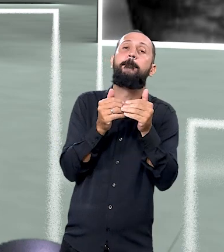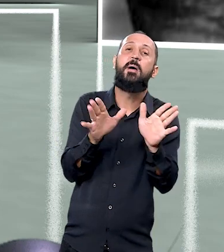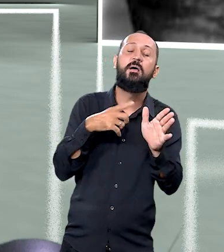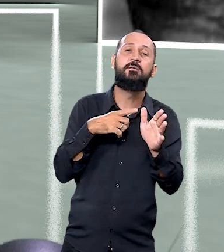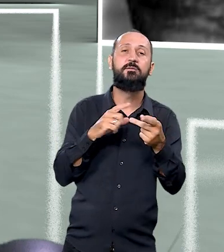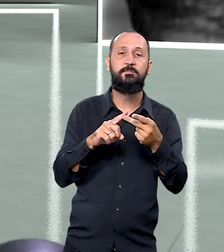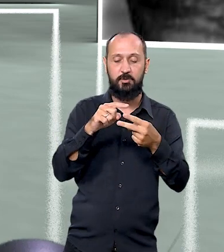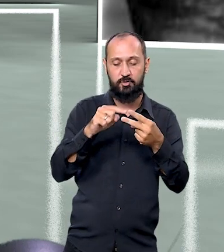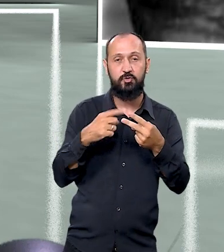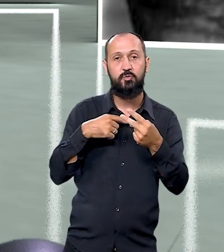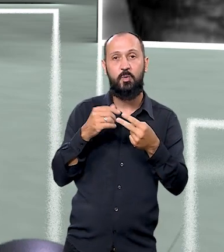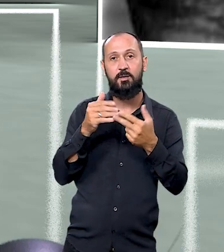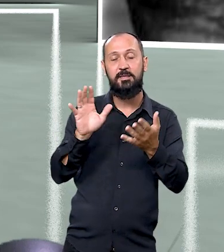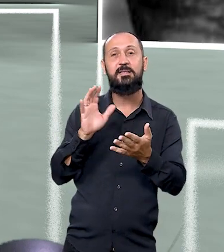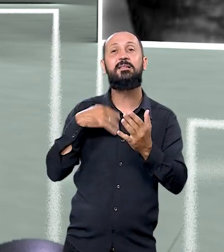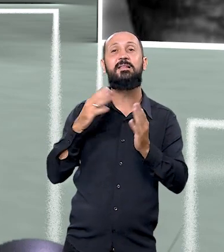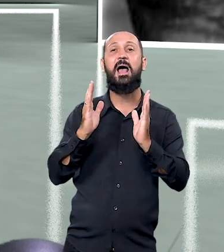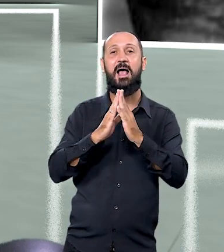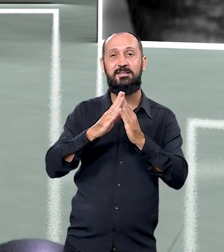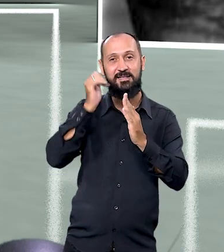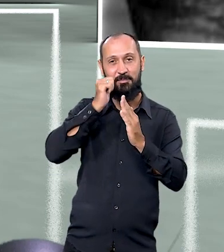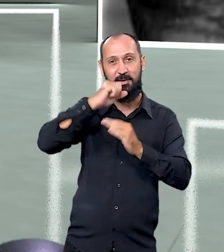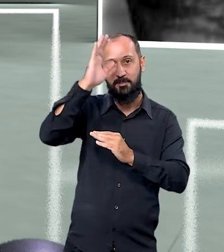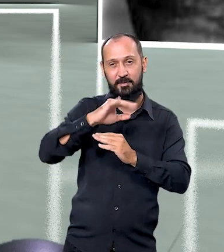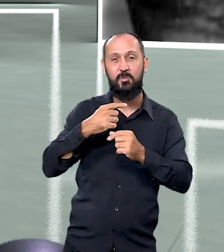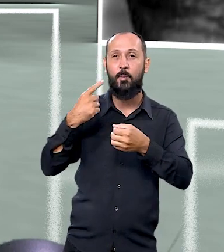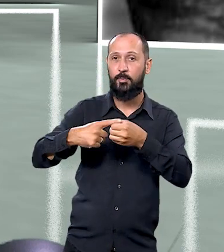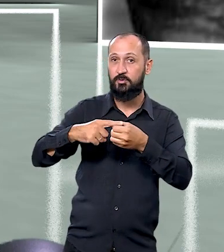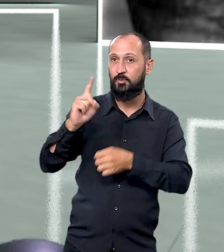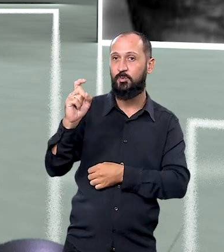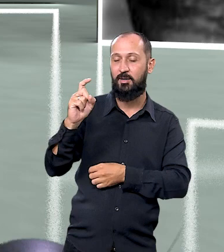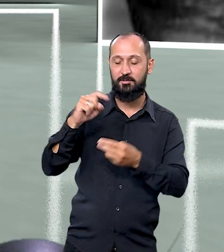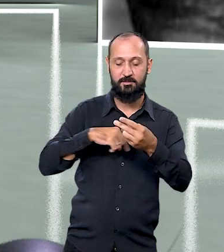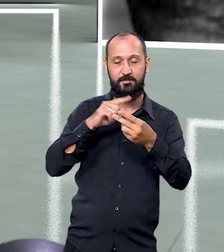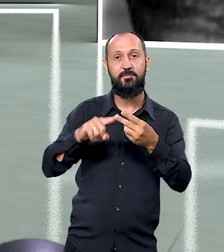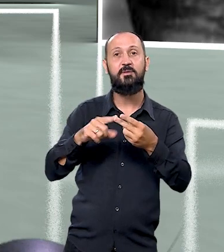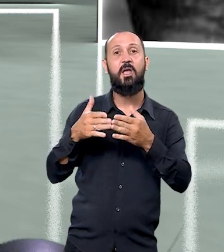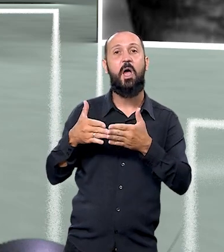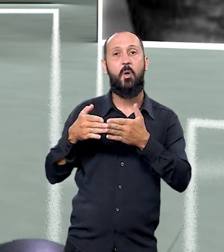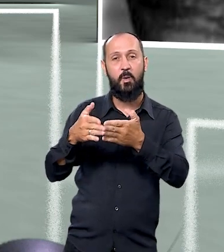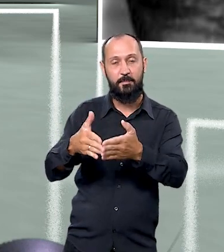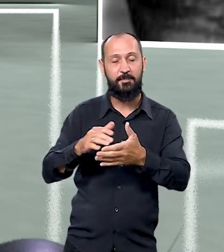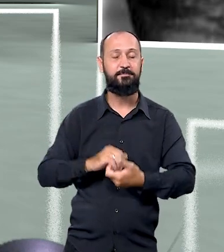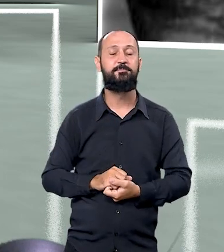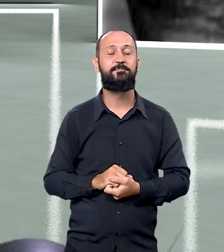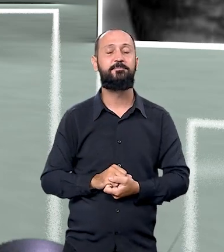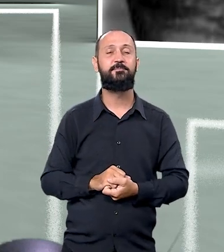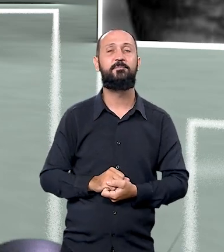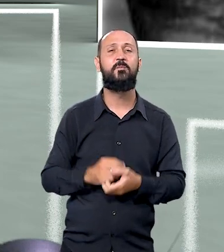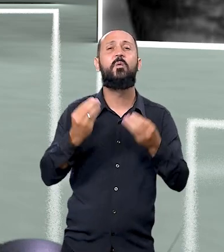de Dourados e outra em Corumbá. Como que está sendo esse fortalecimento e qual é o papel da rede